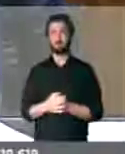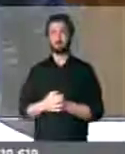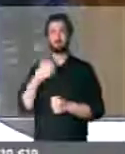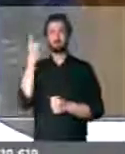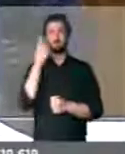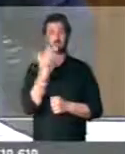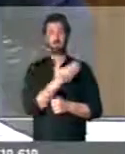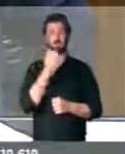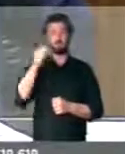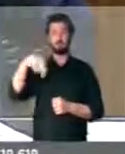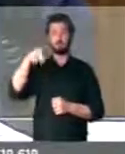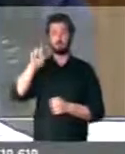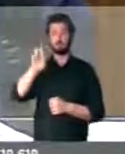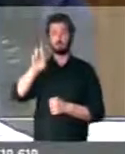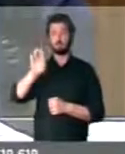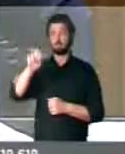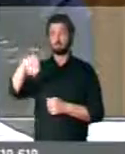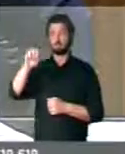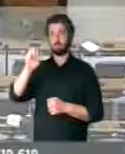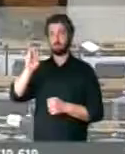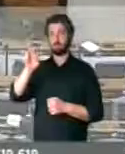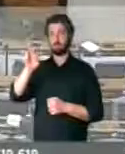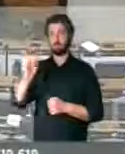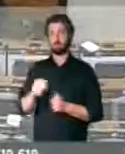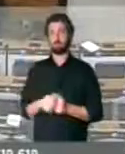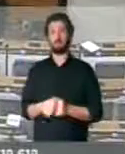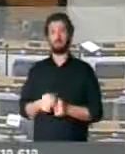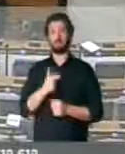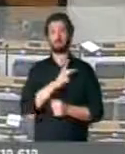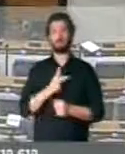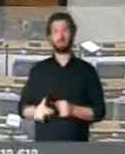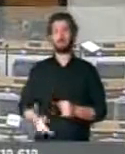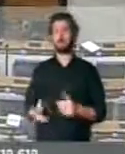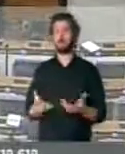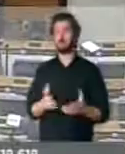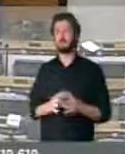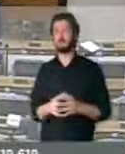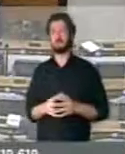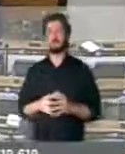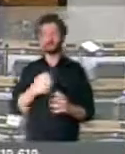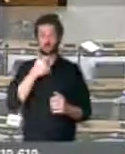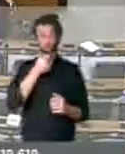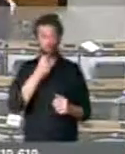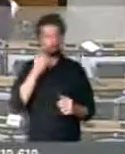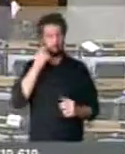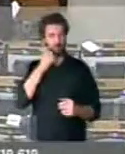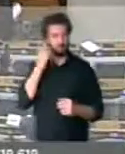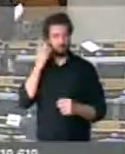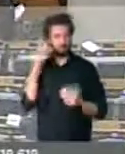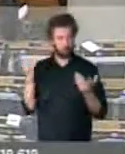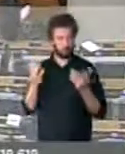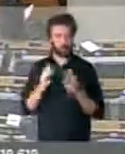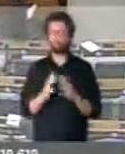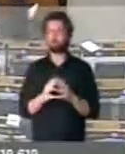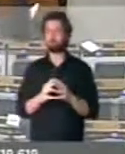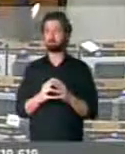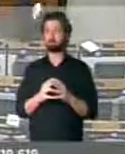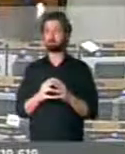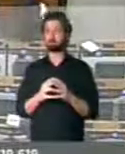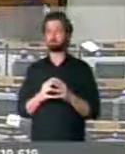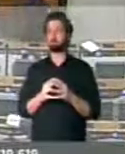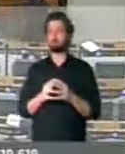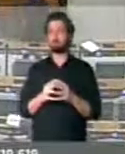deputado André Moura. Senhor presidente, senhoras e senhores deputados, senhor